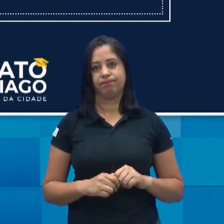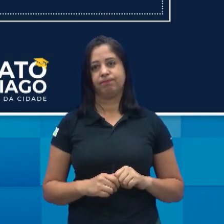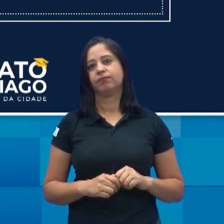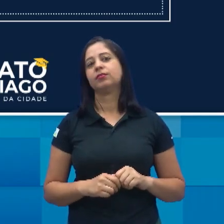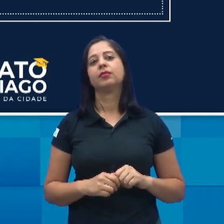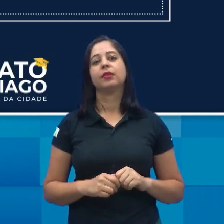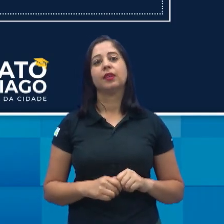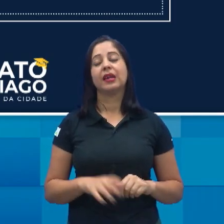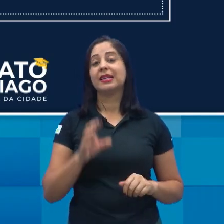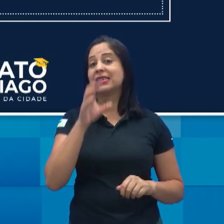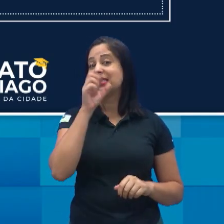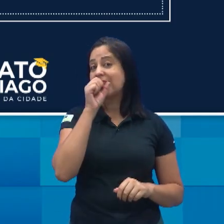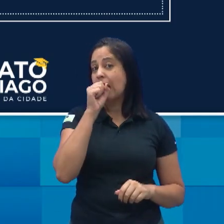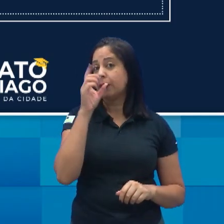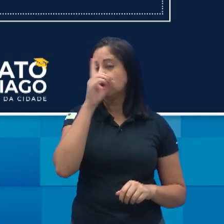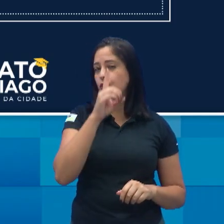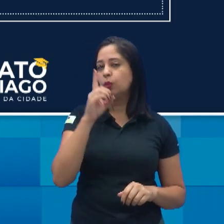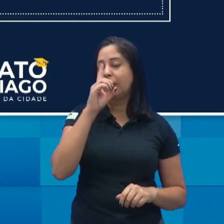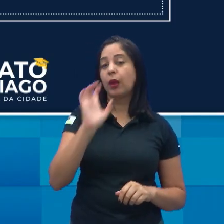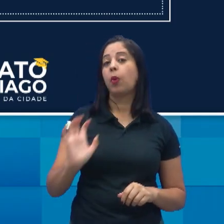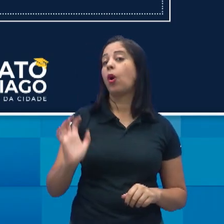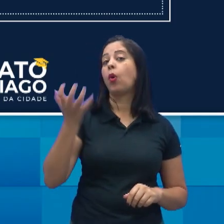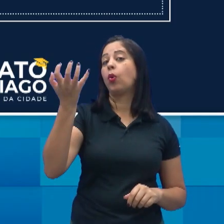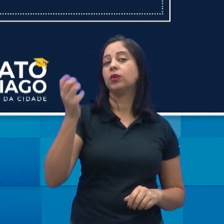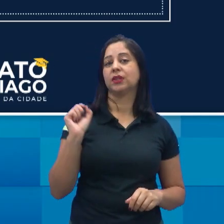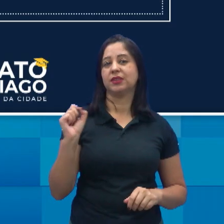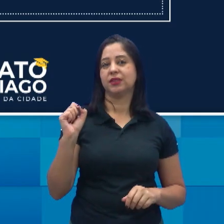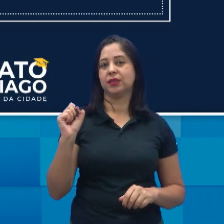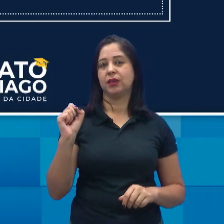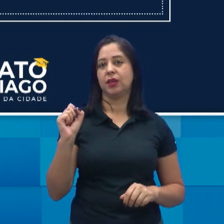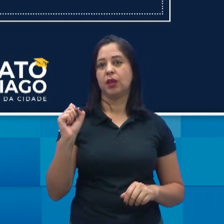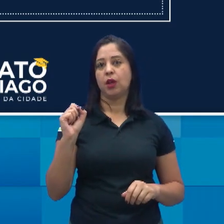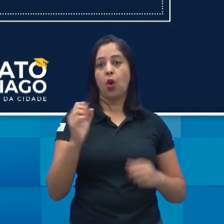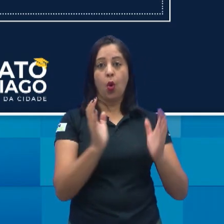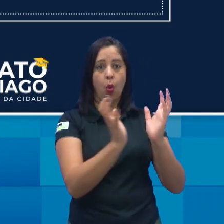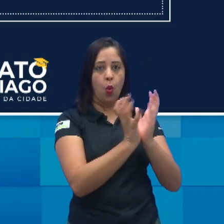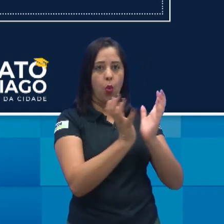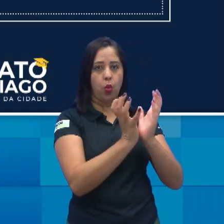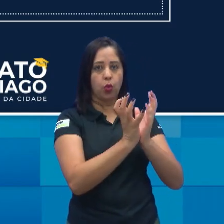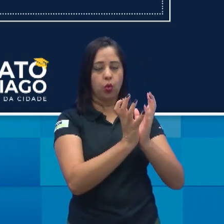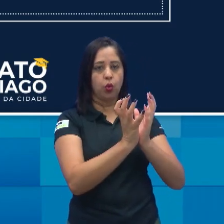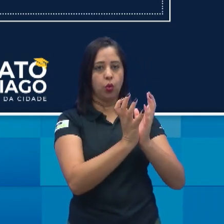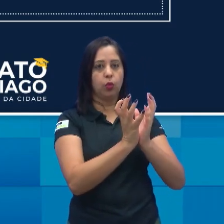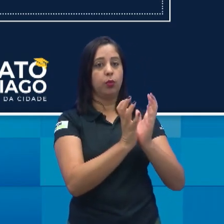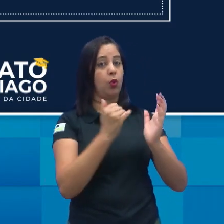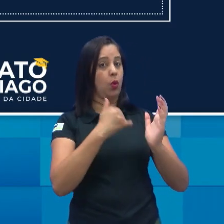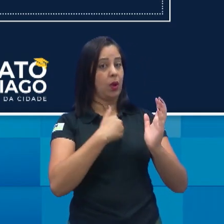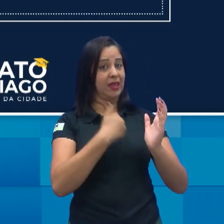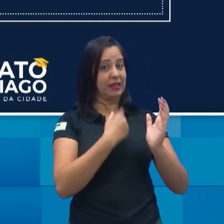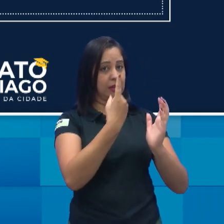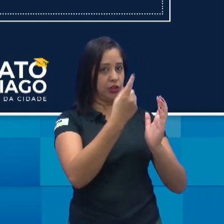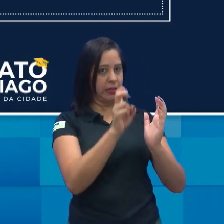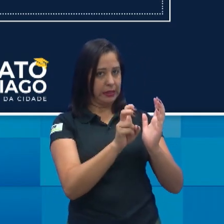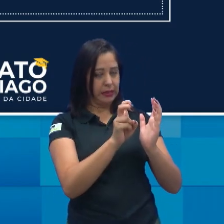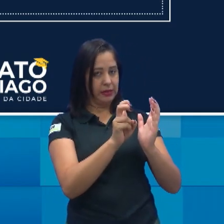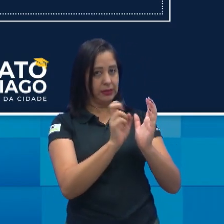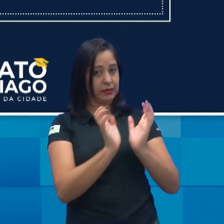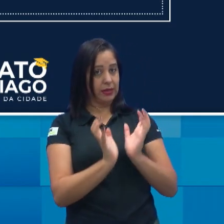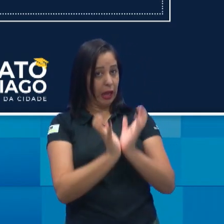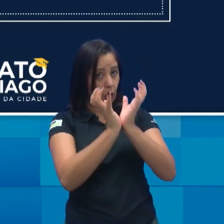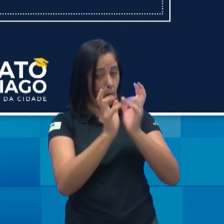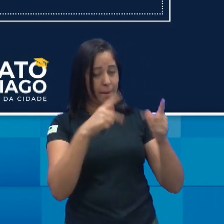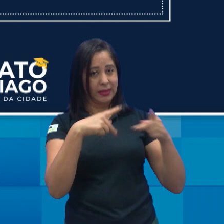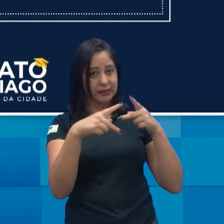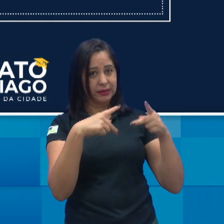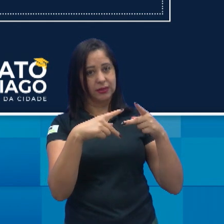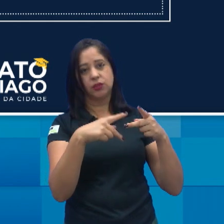no final de semana com as categorias sub-15 do futebol amador, da Copa Joseense, que,